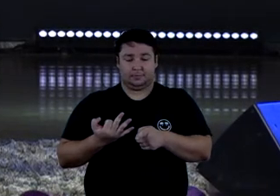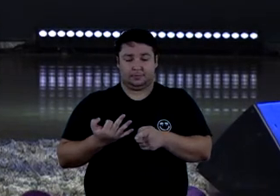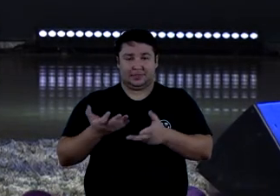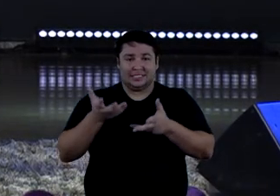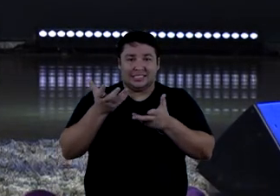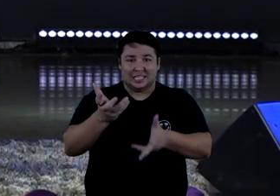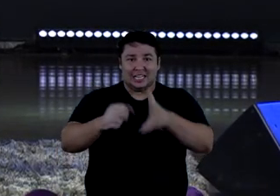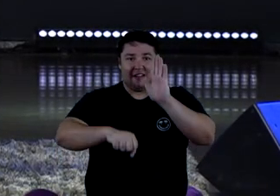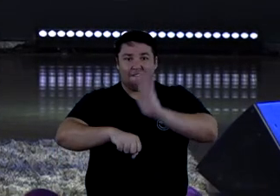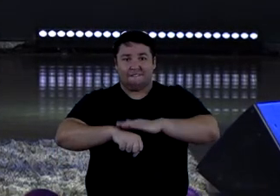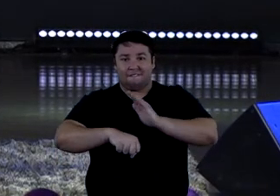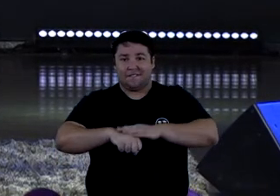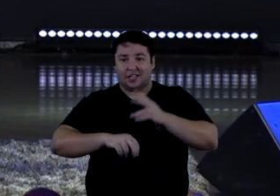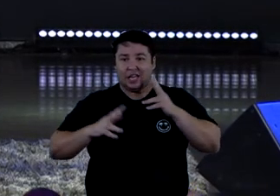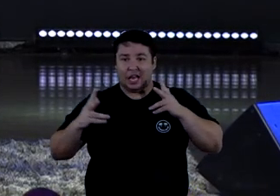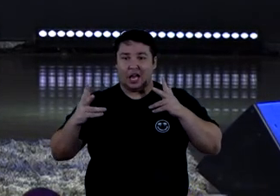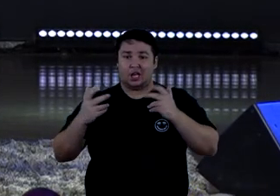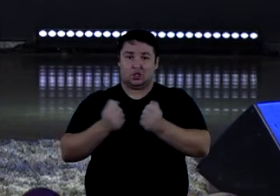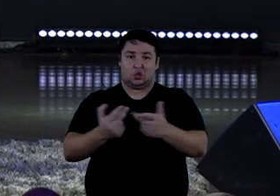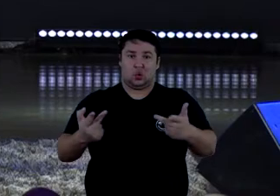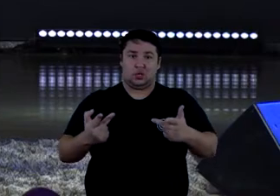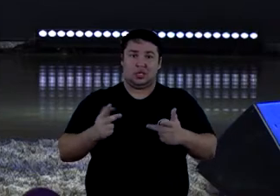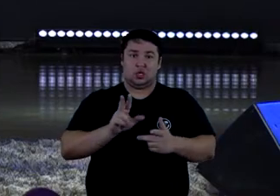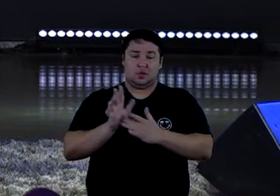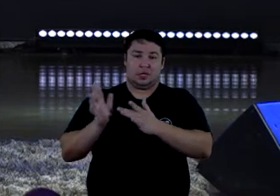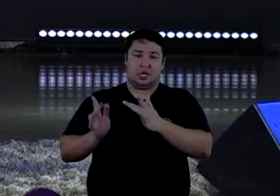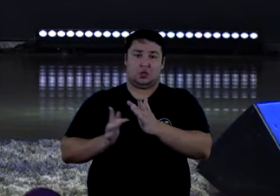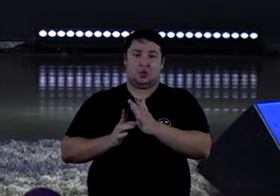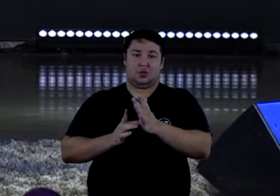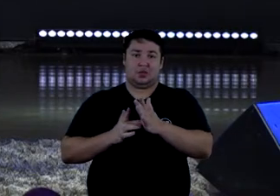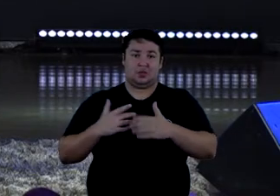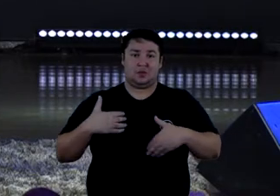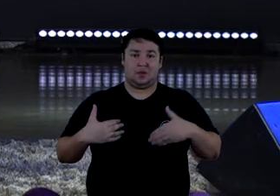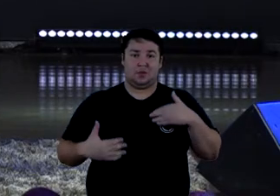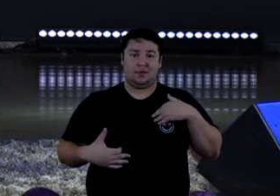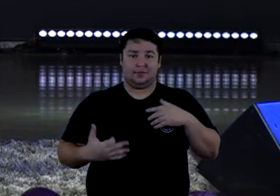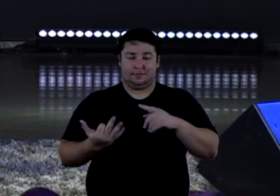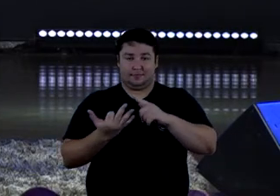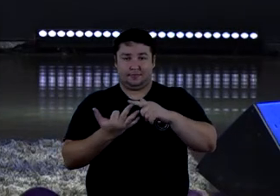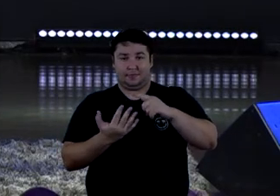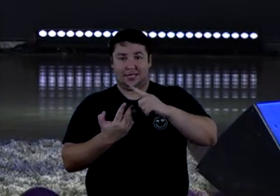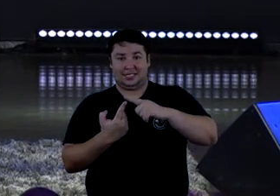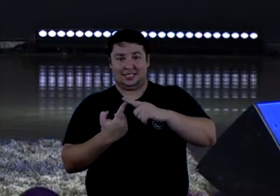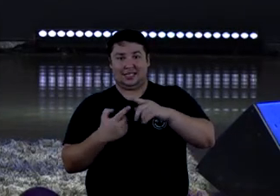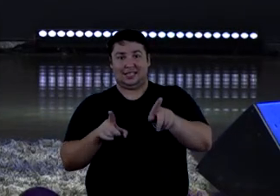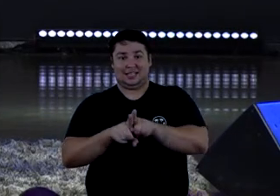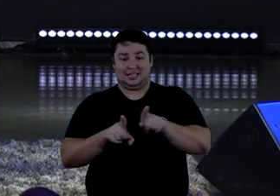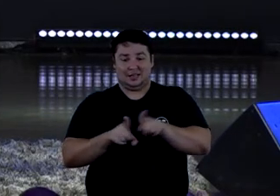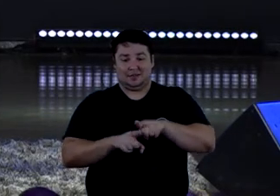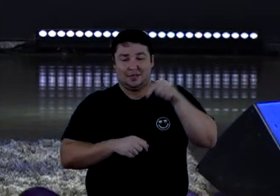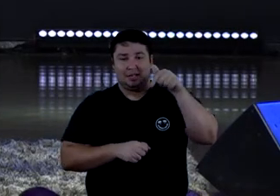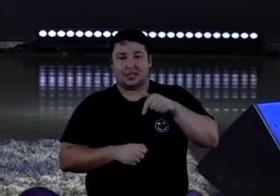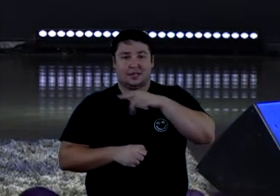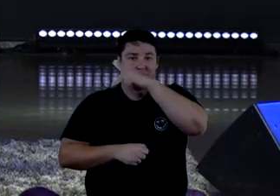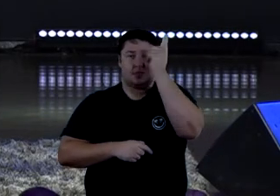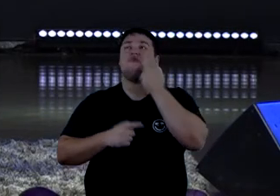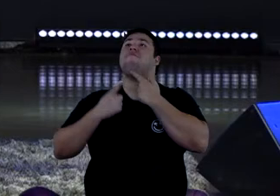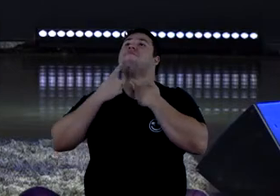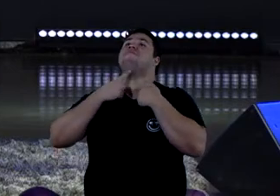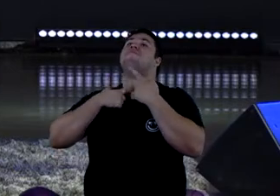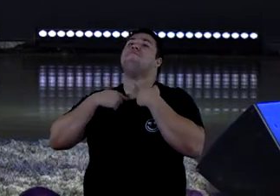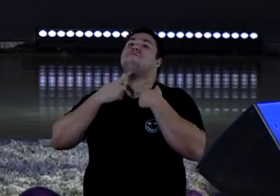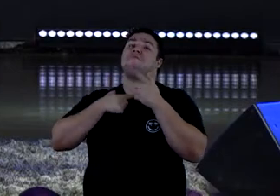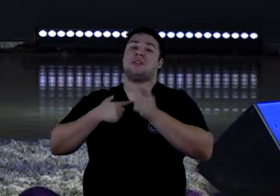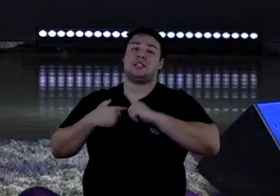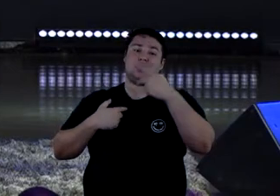que quer fazer as coisas em nome de Deus na carne. Mas existe também aqui fome e sede de Deus. E eu sei que